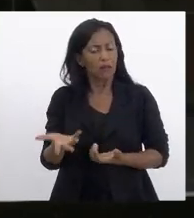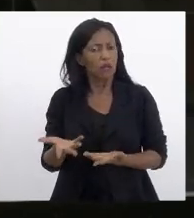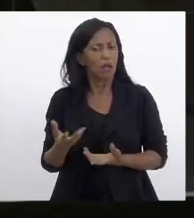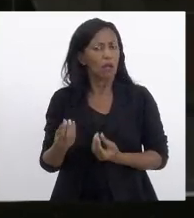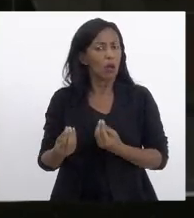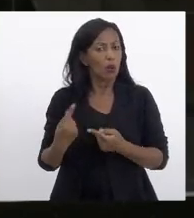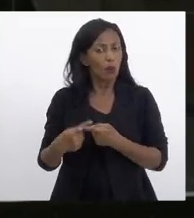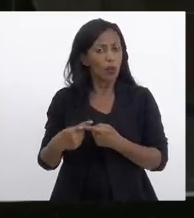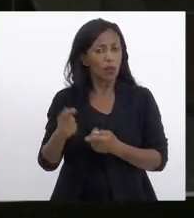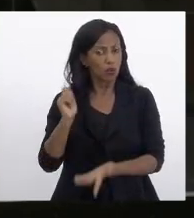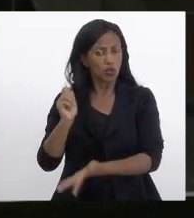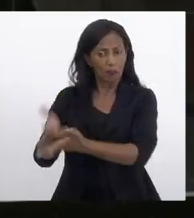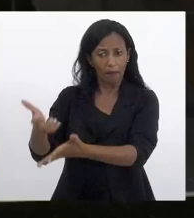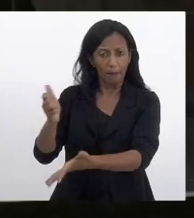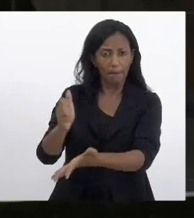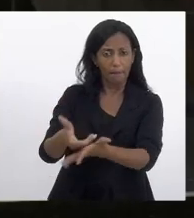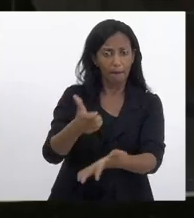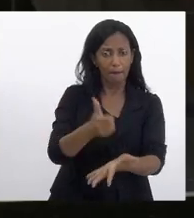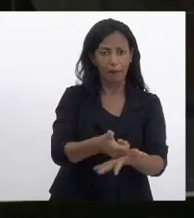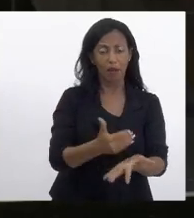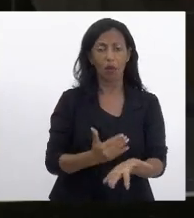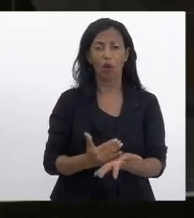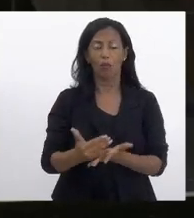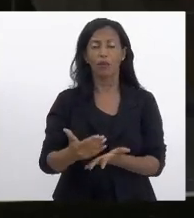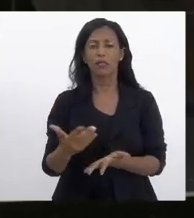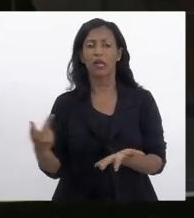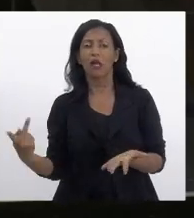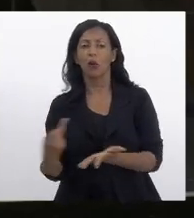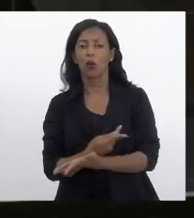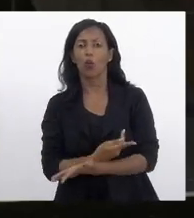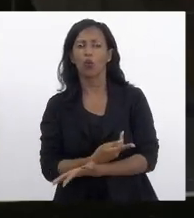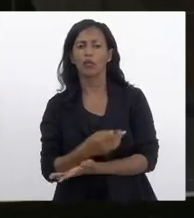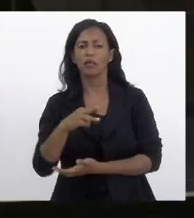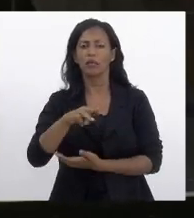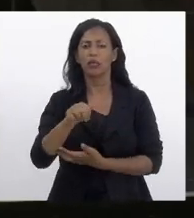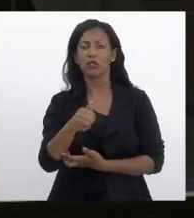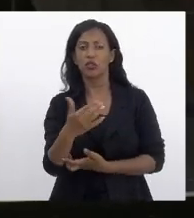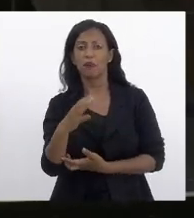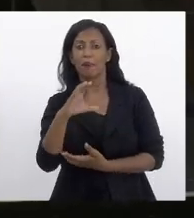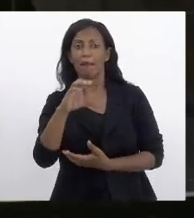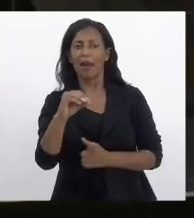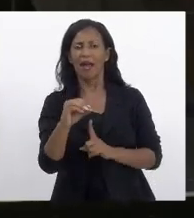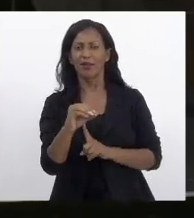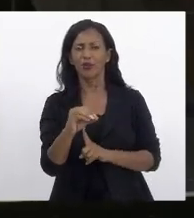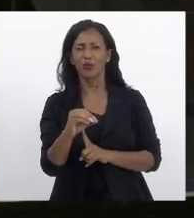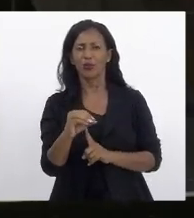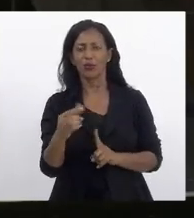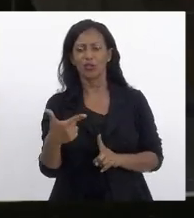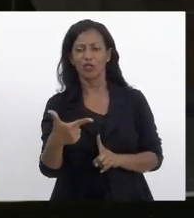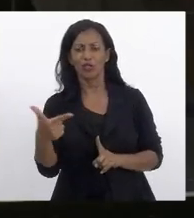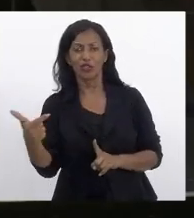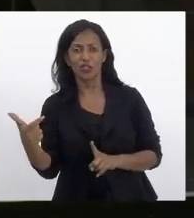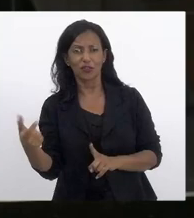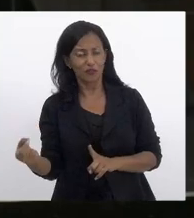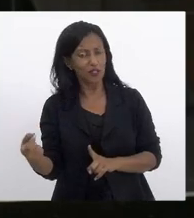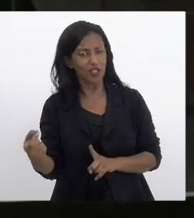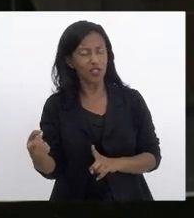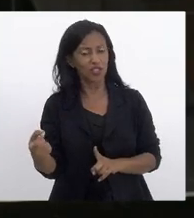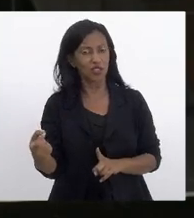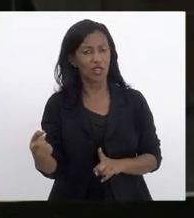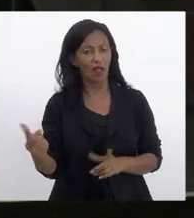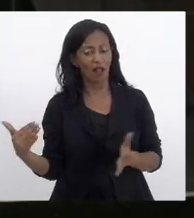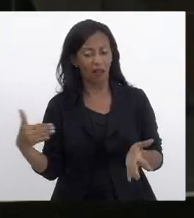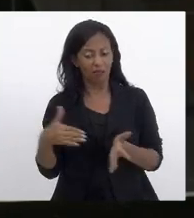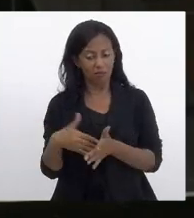dos gastos a começar a acontecer a partir de março de 20 e se estender até a